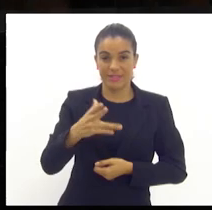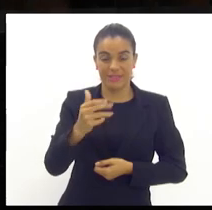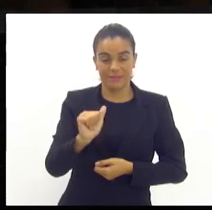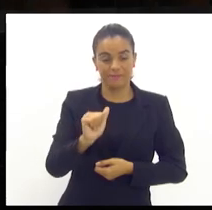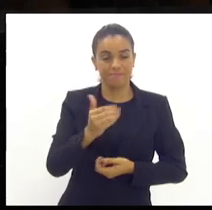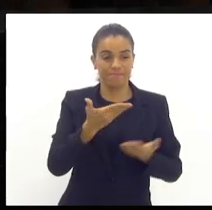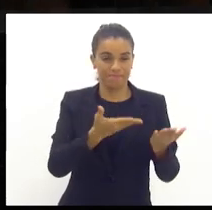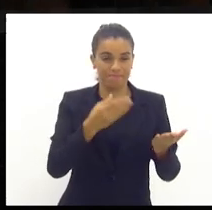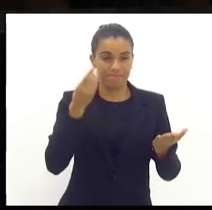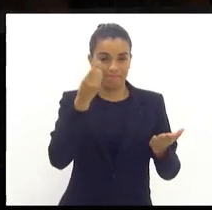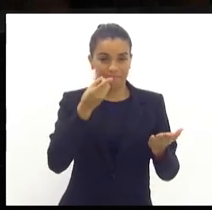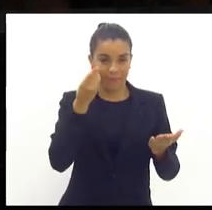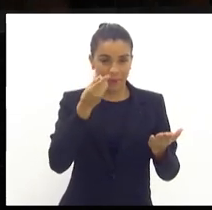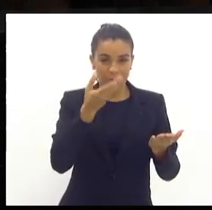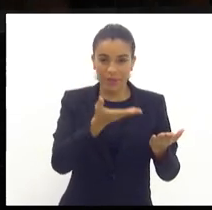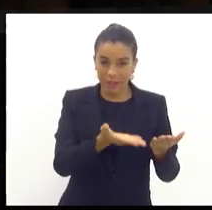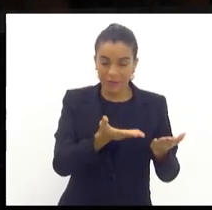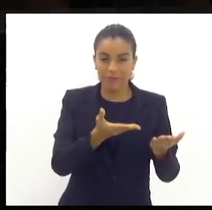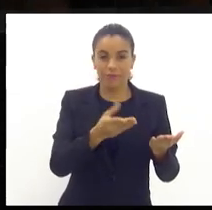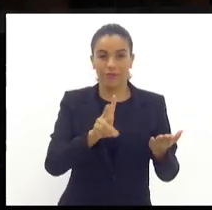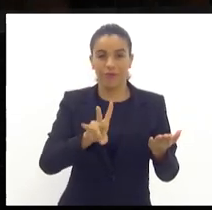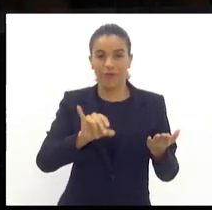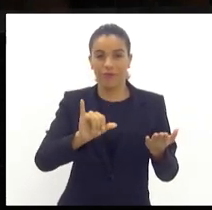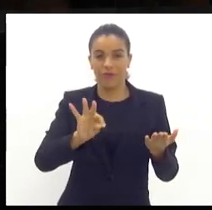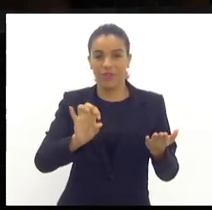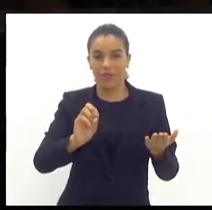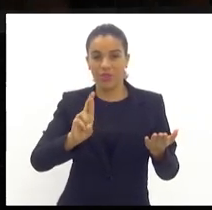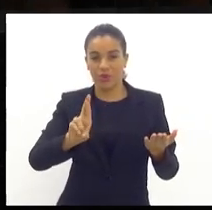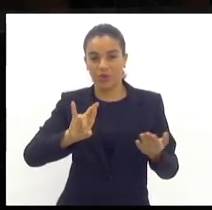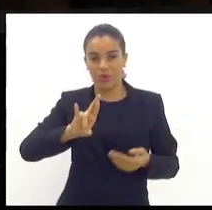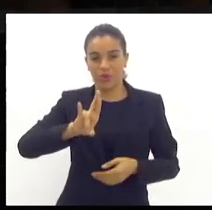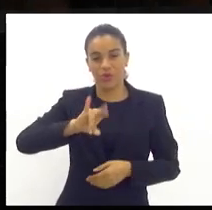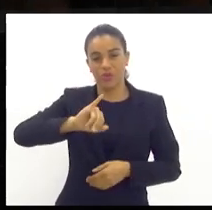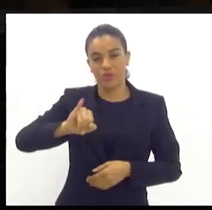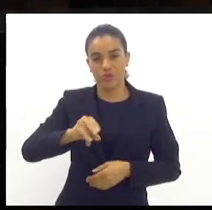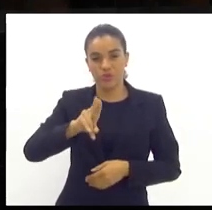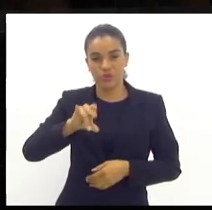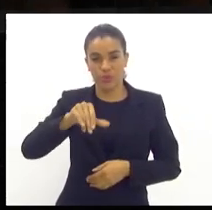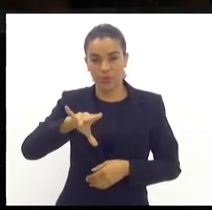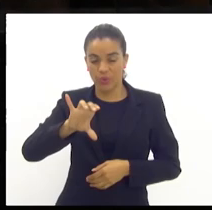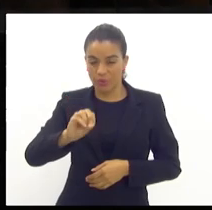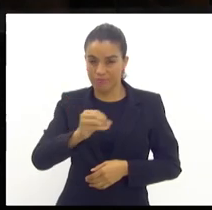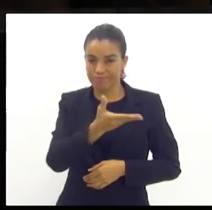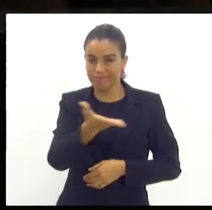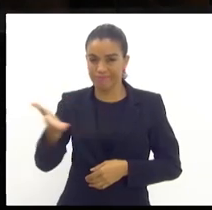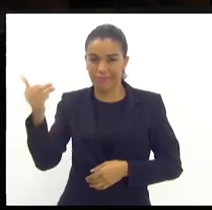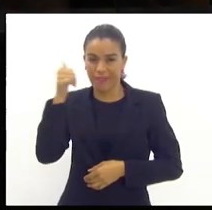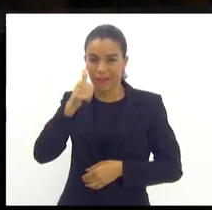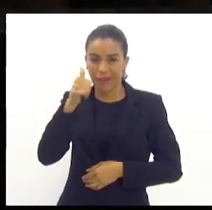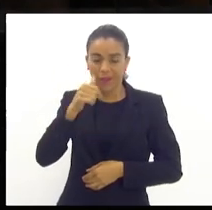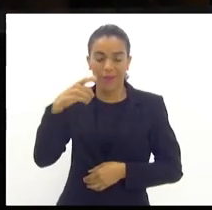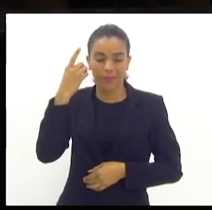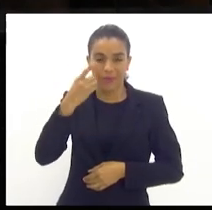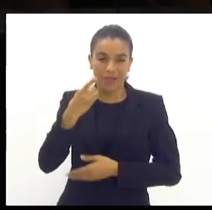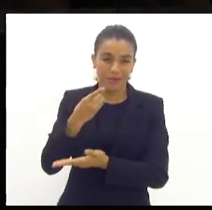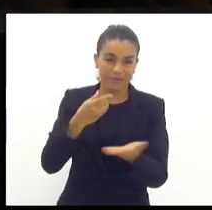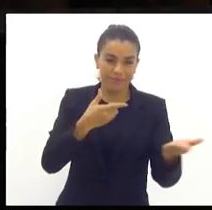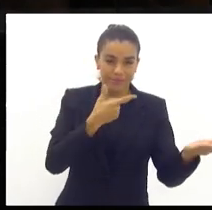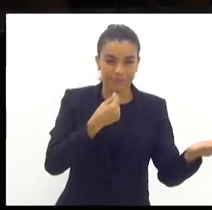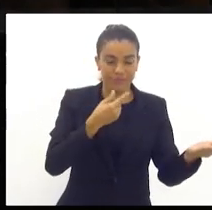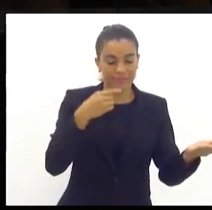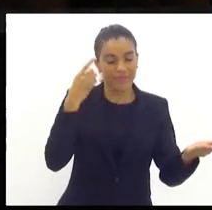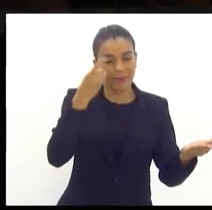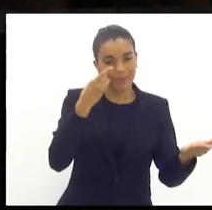senhor deputado Vitor Júnior, senhoras e senhores deputados que